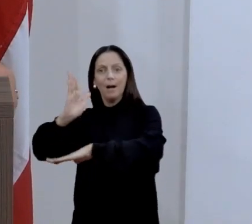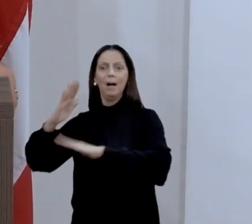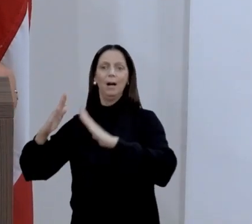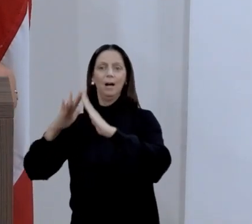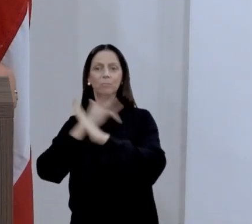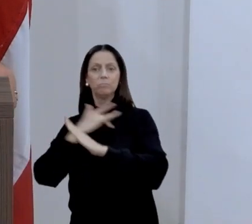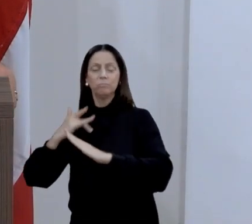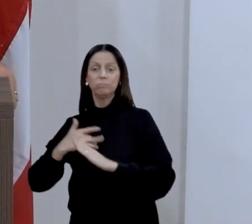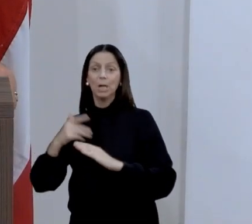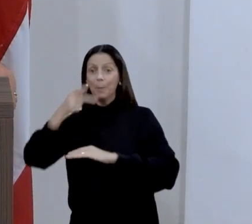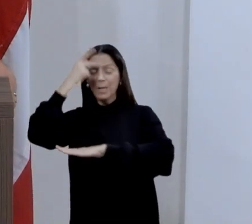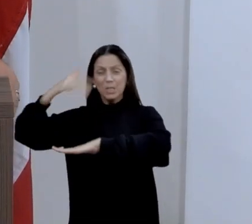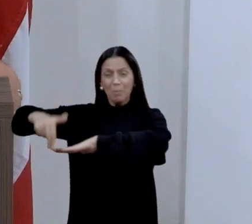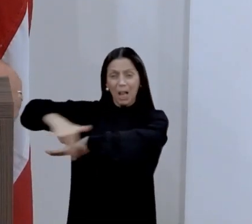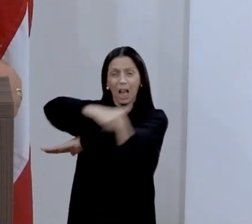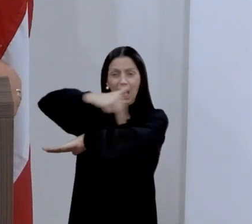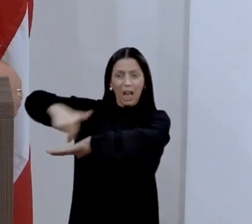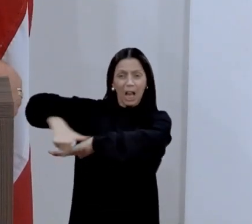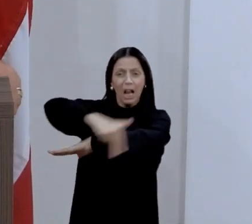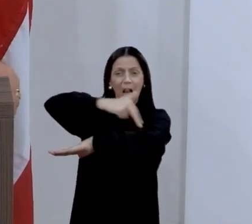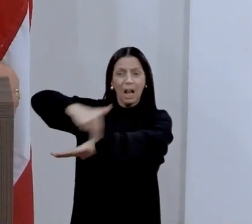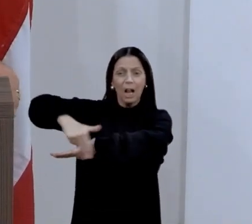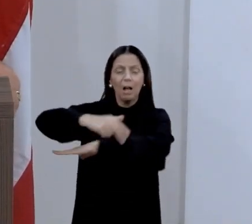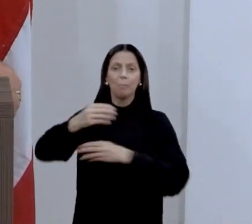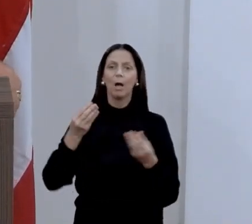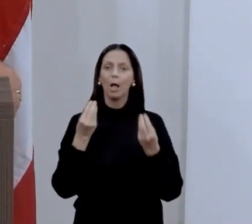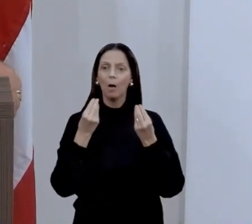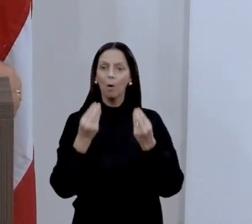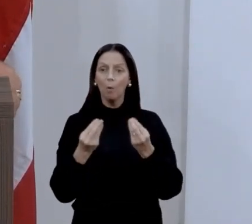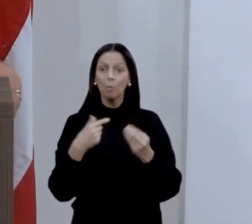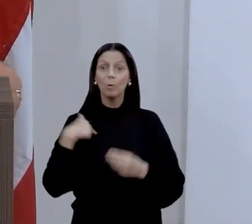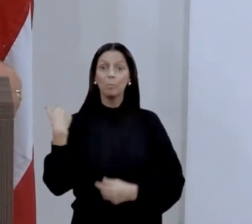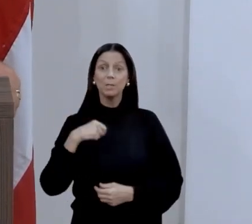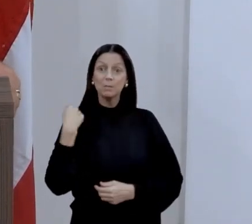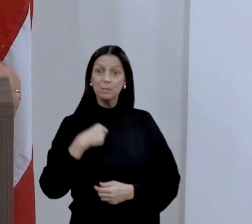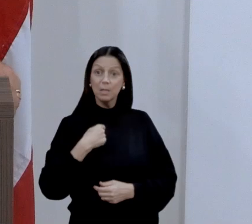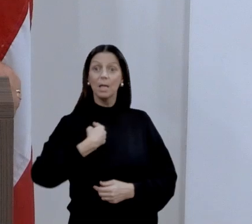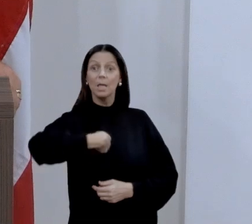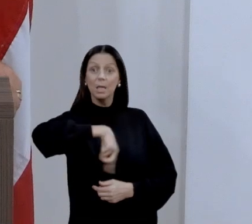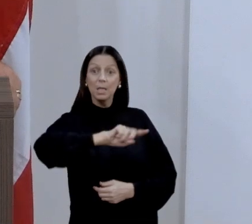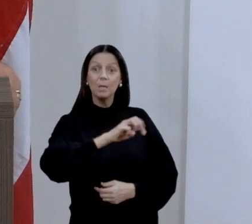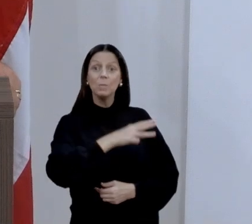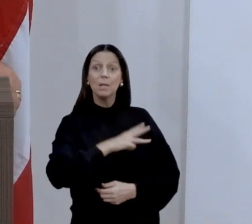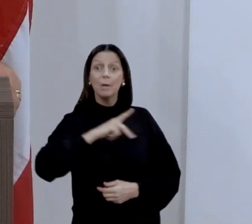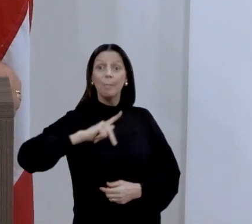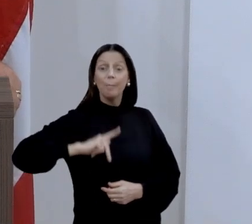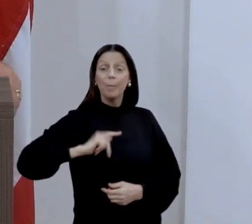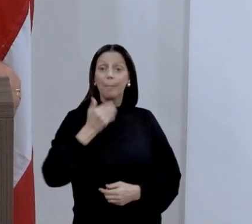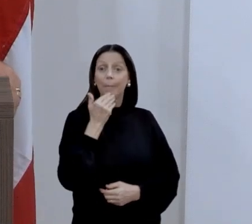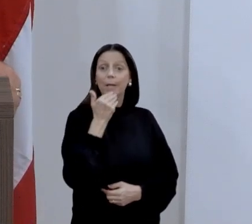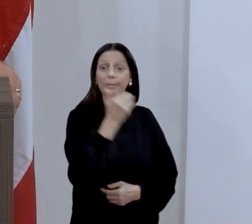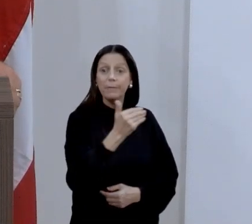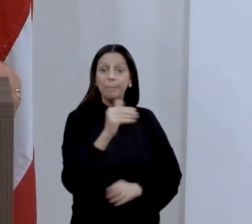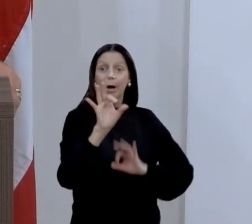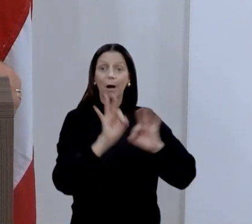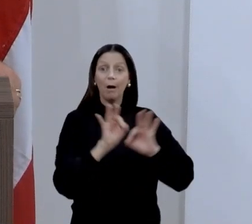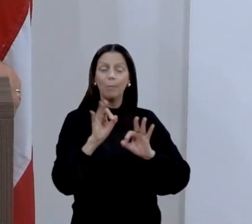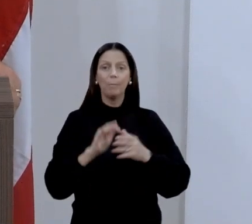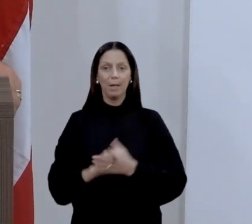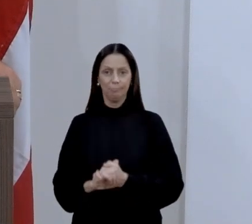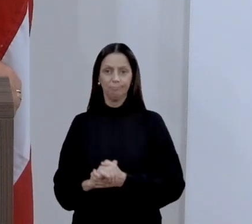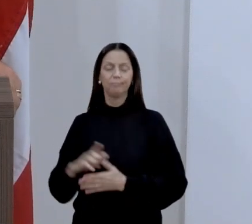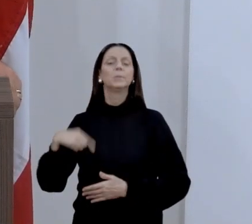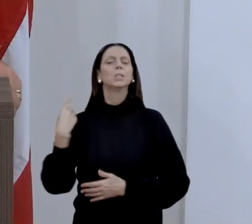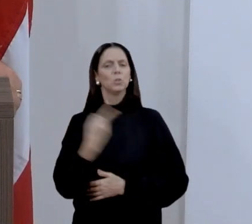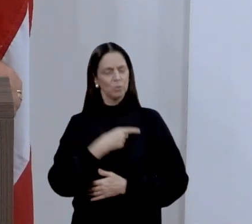ali, então é um absurdo, né, a gente ter que tomar esse tipo de providência. Então, votei favorável a esse requerimento e todas as cobranças que cabem a gente